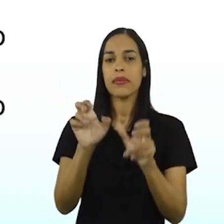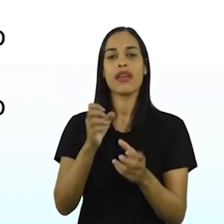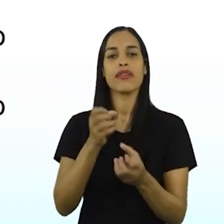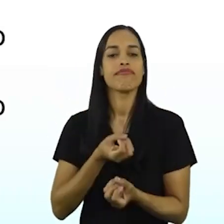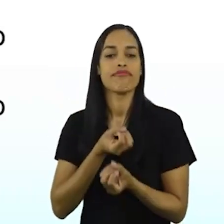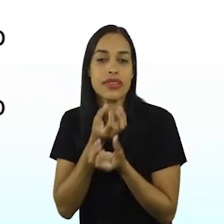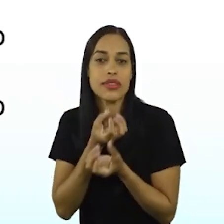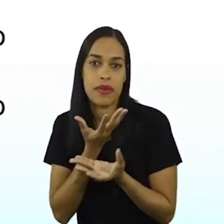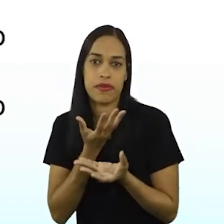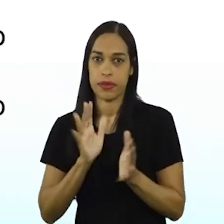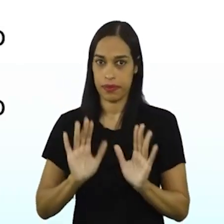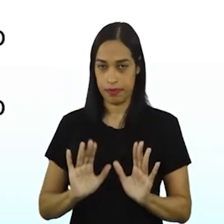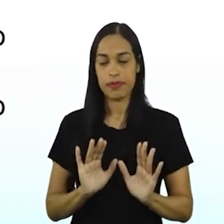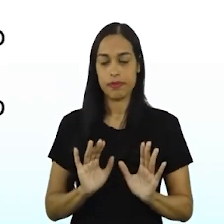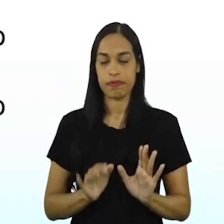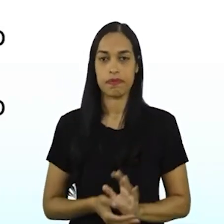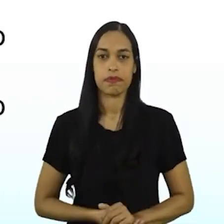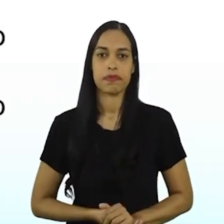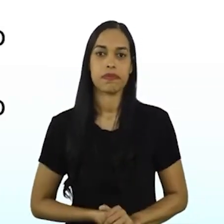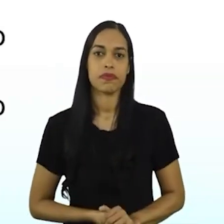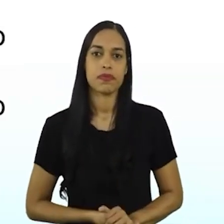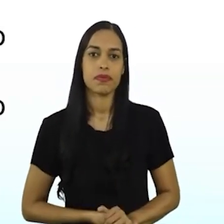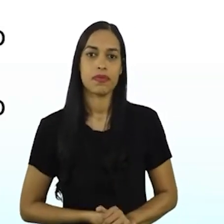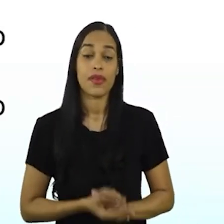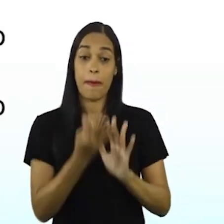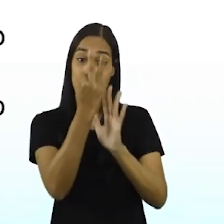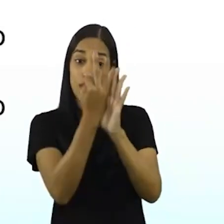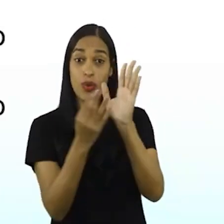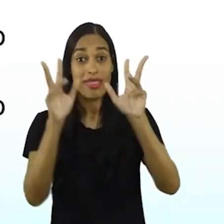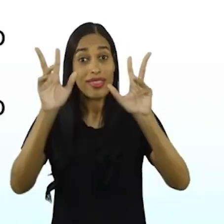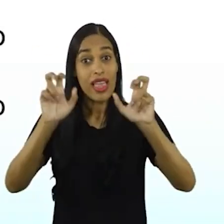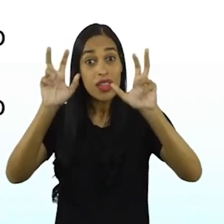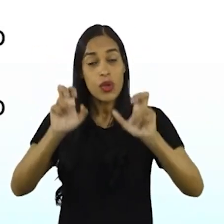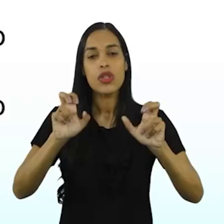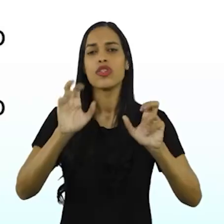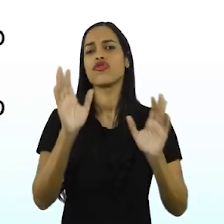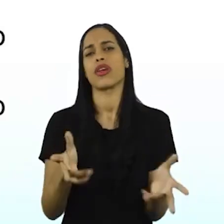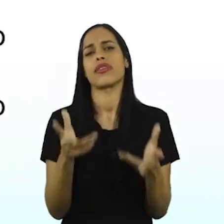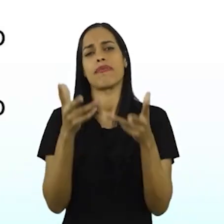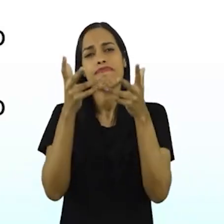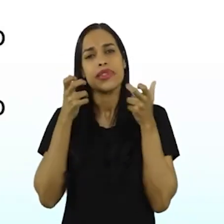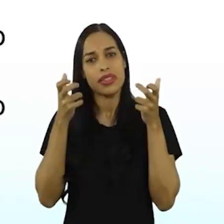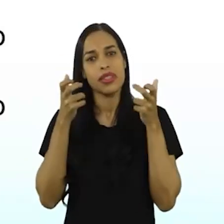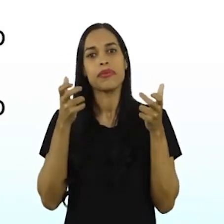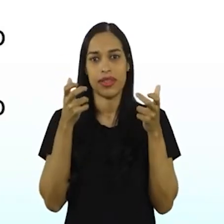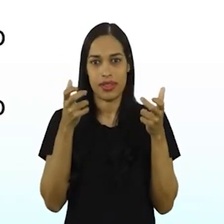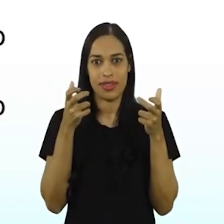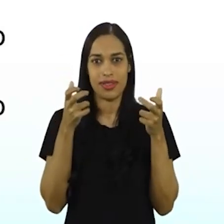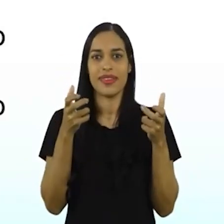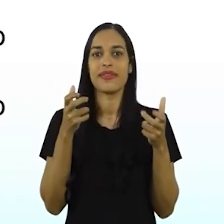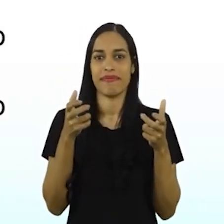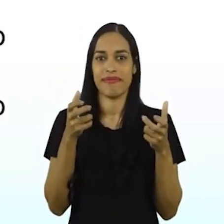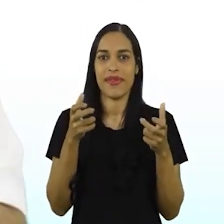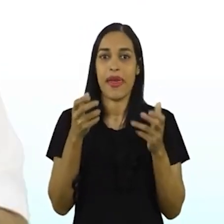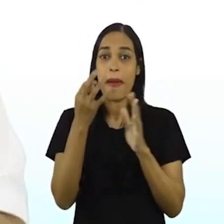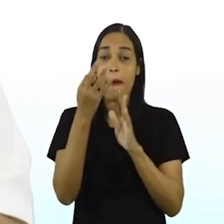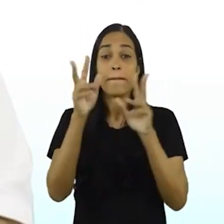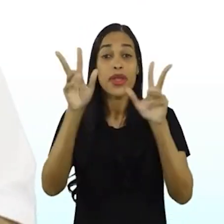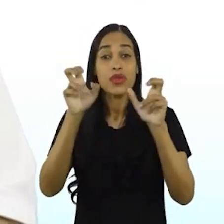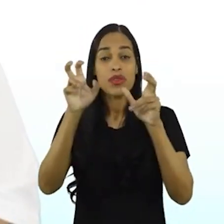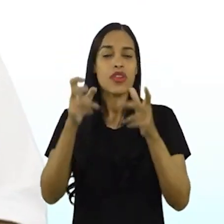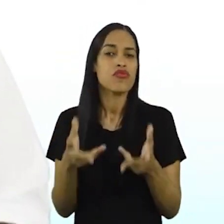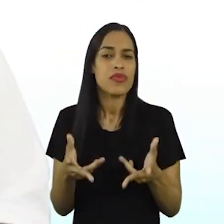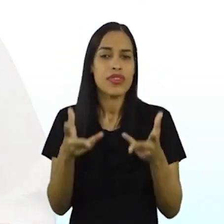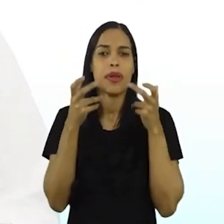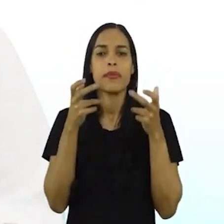presta atenção, o título foi desabafo. Pelo título, já dá para a gente perceber